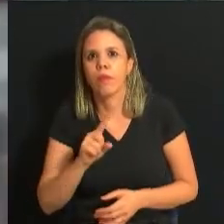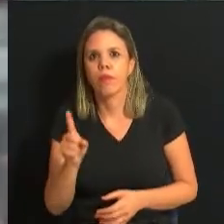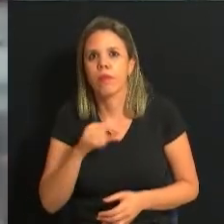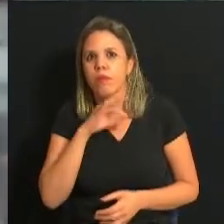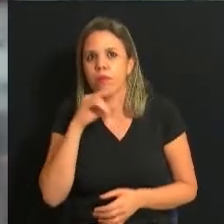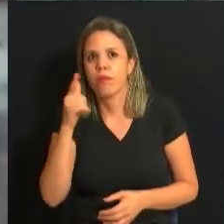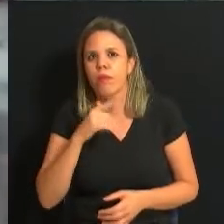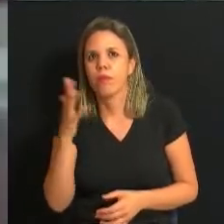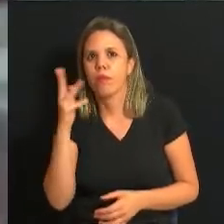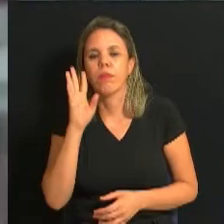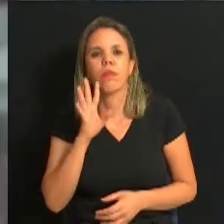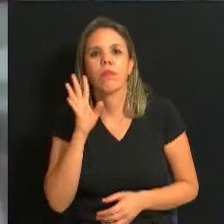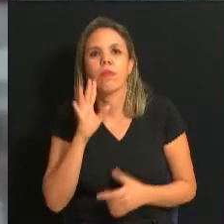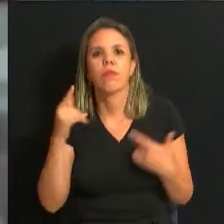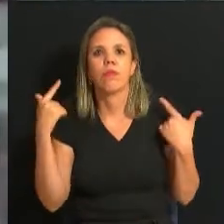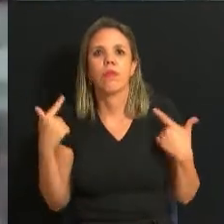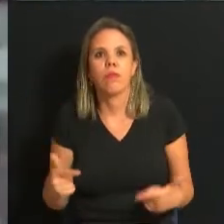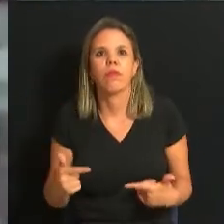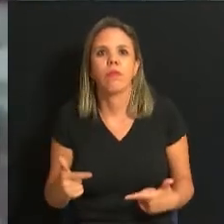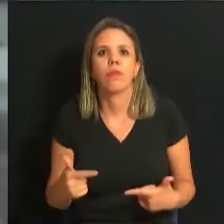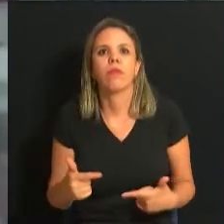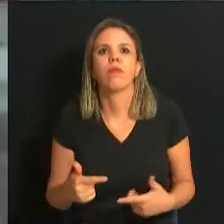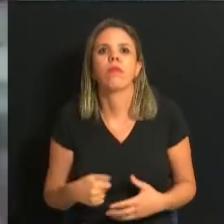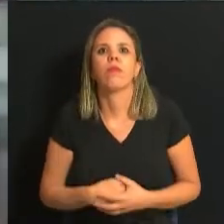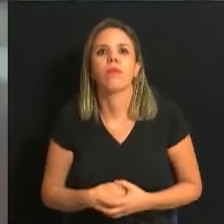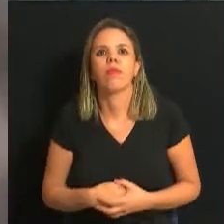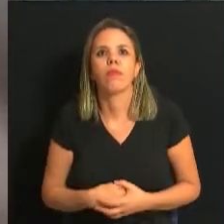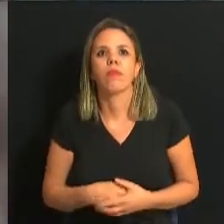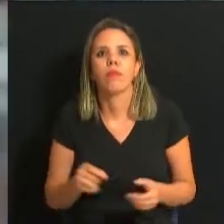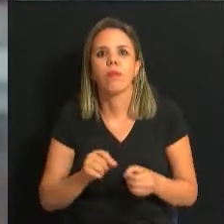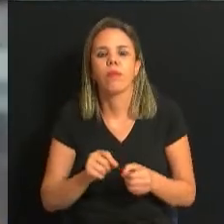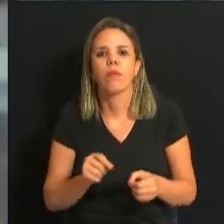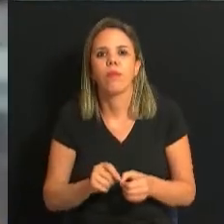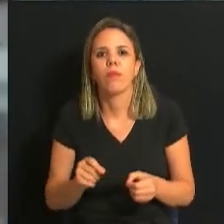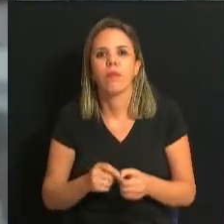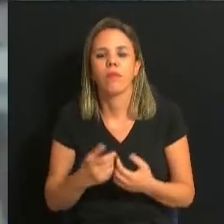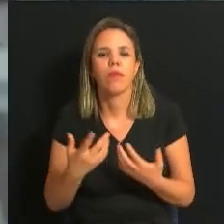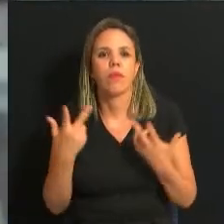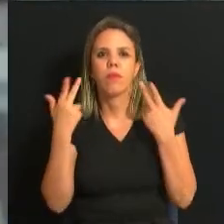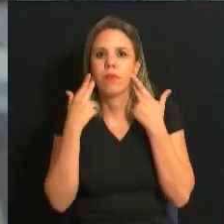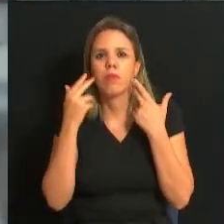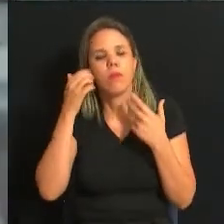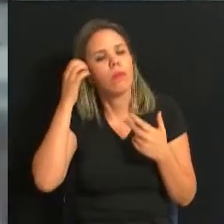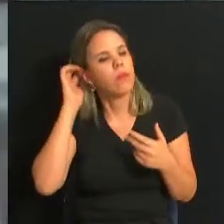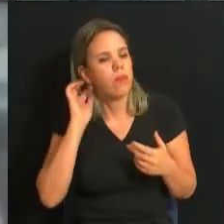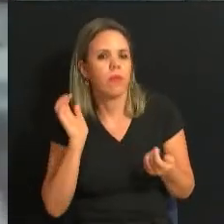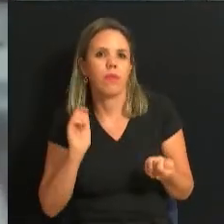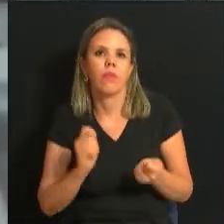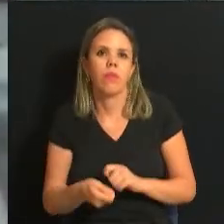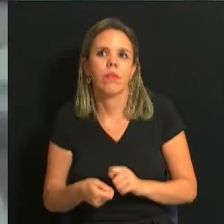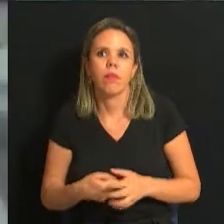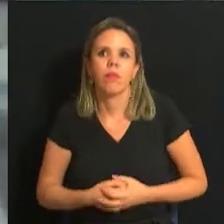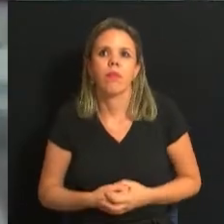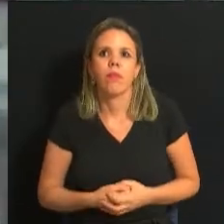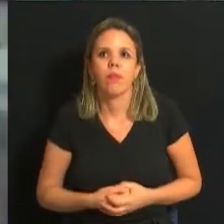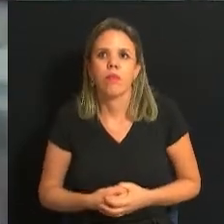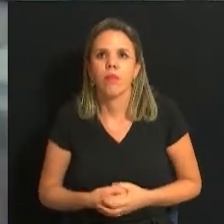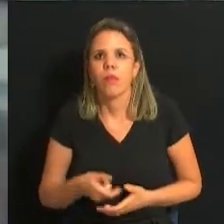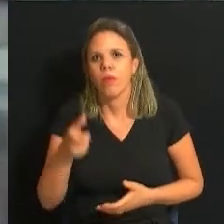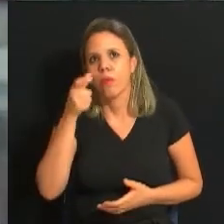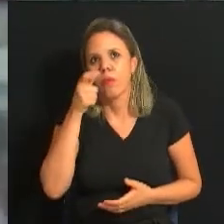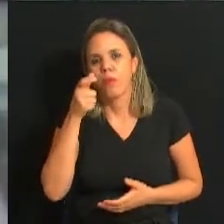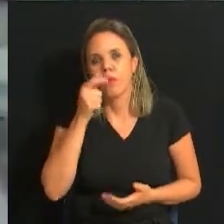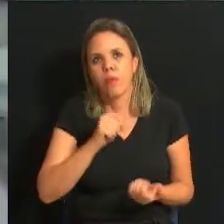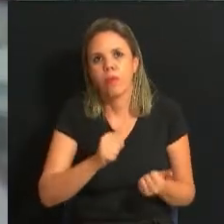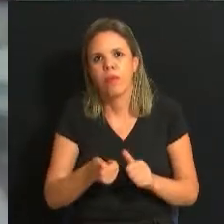isso é legal, isso é chato, desde que isso seja feito de uma forma funcional, uma forma adaptativa. Eu vejo, por exemplo, no esporte,